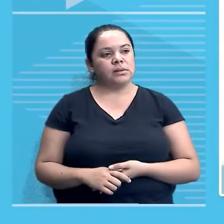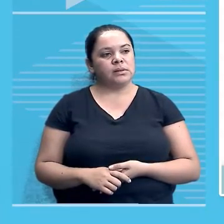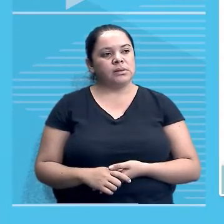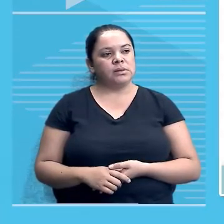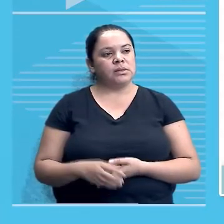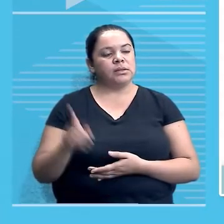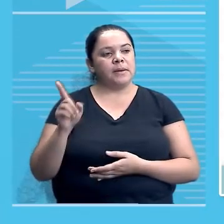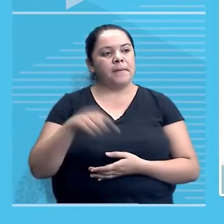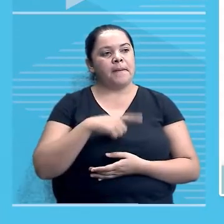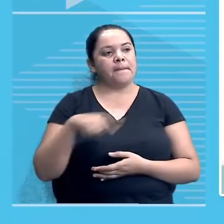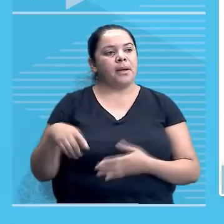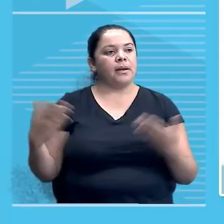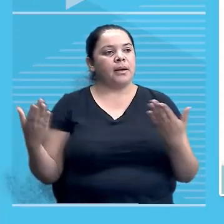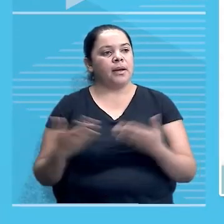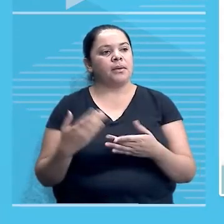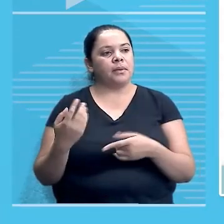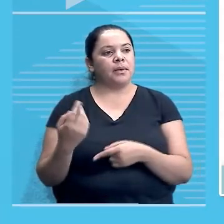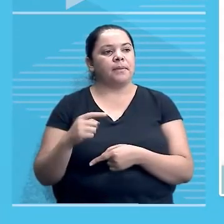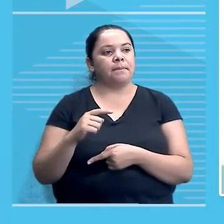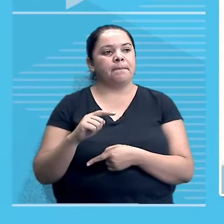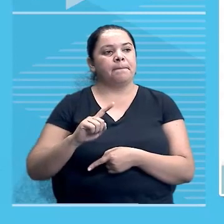o 1.000, confere?